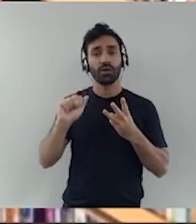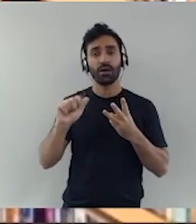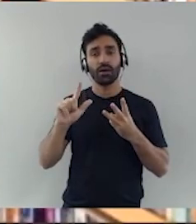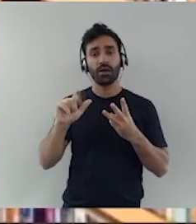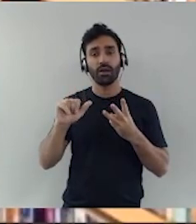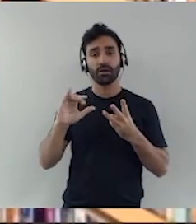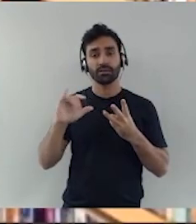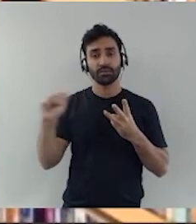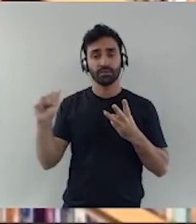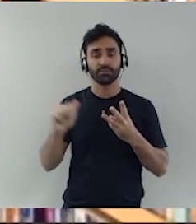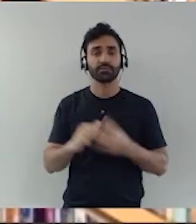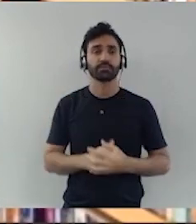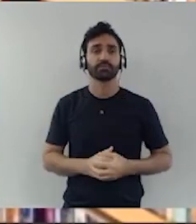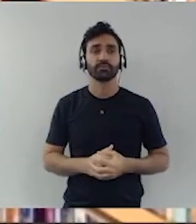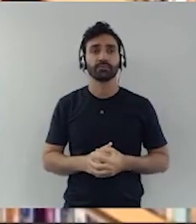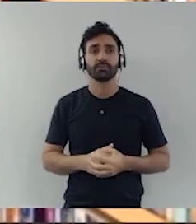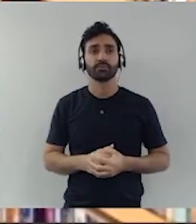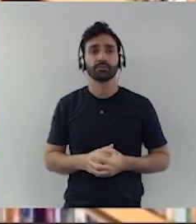Alessia Bicai.